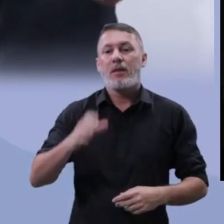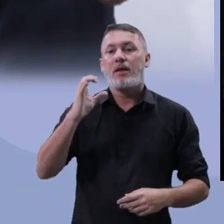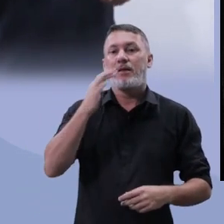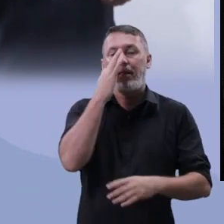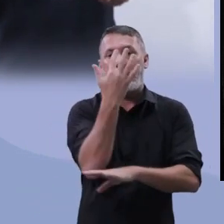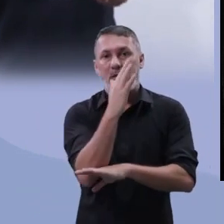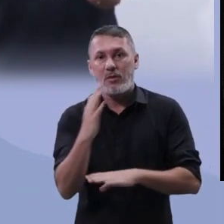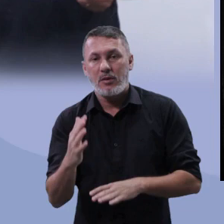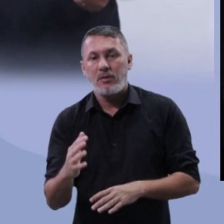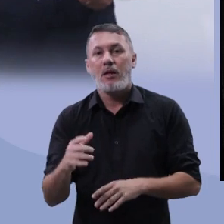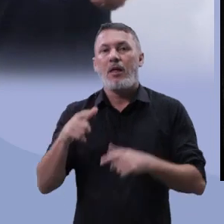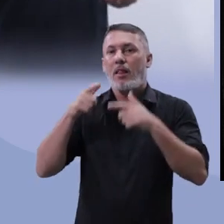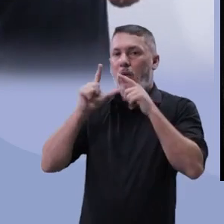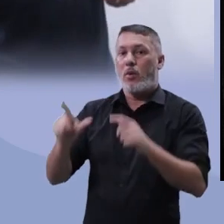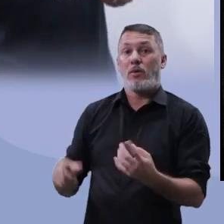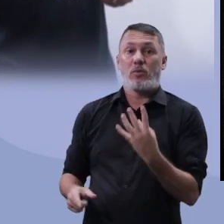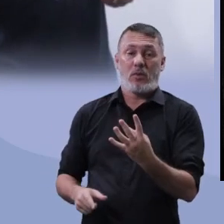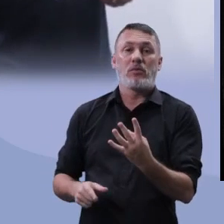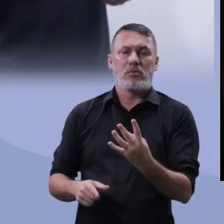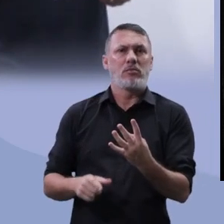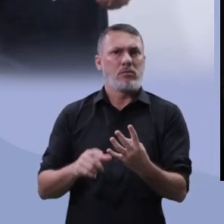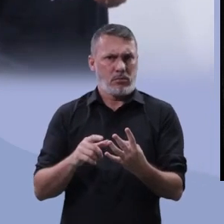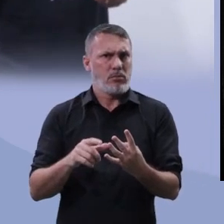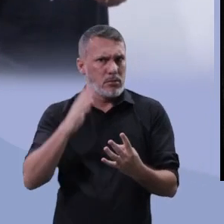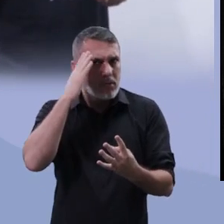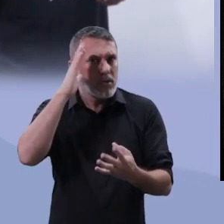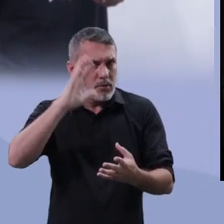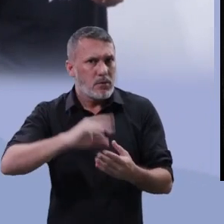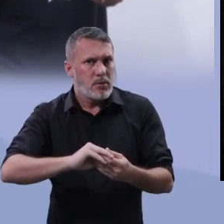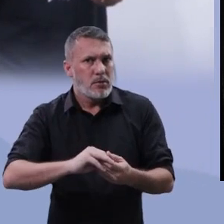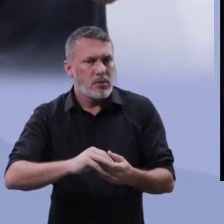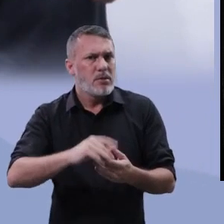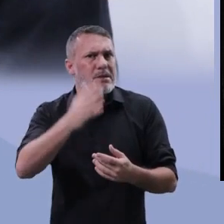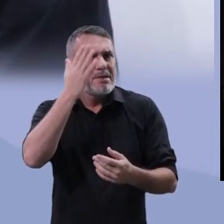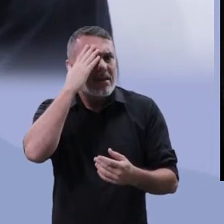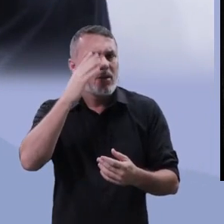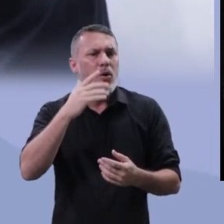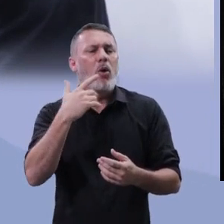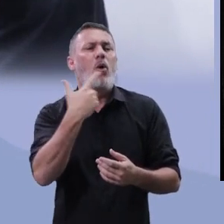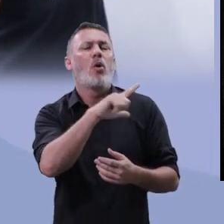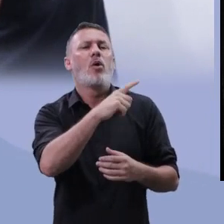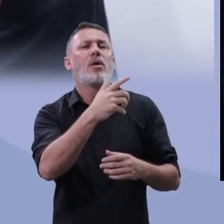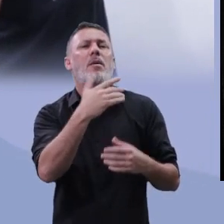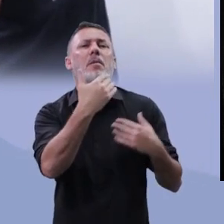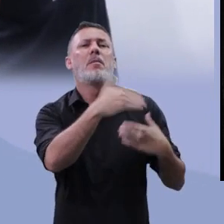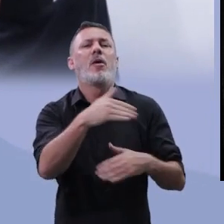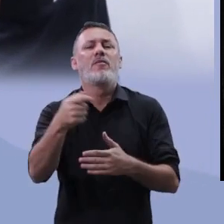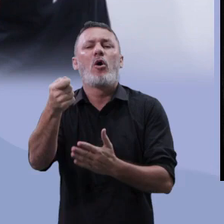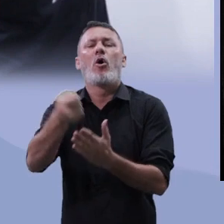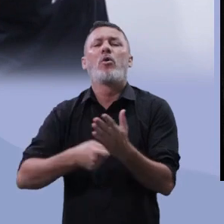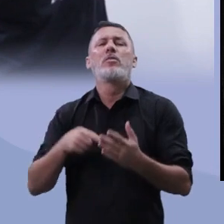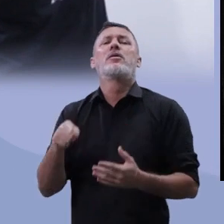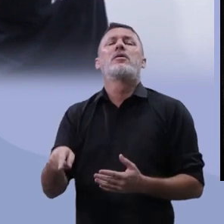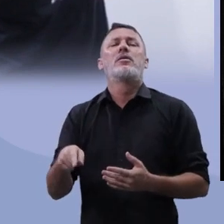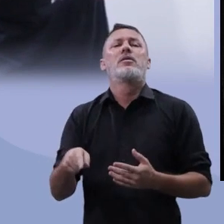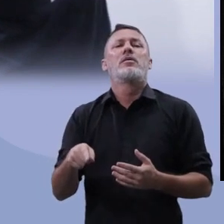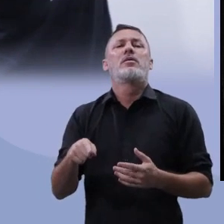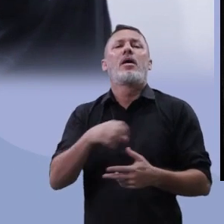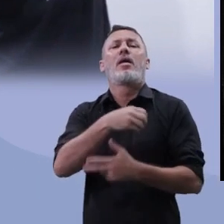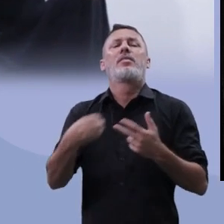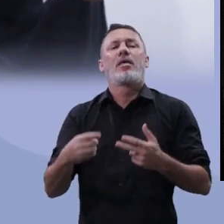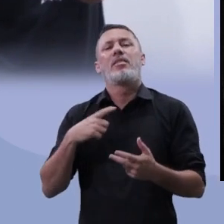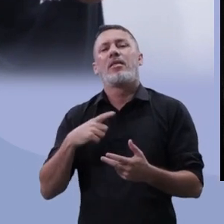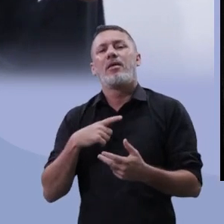humanas, ciências da natureza e linguagens. Pegou a visão, meu hacker? Todas as outras 3 provas objetivas do